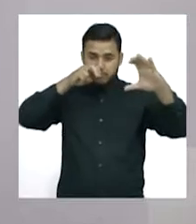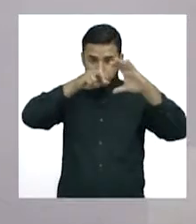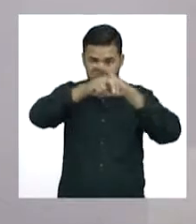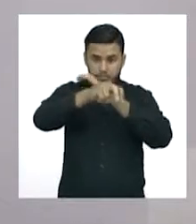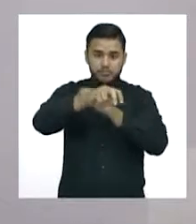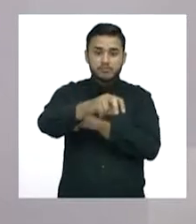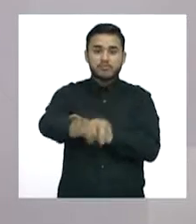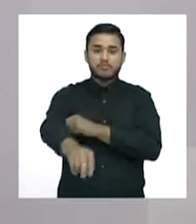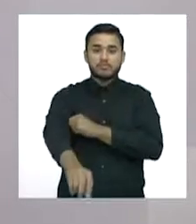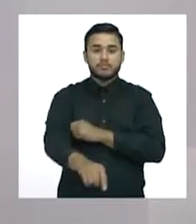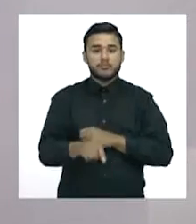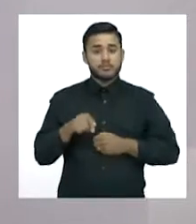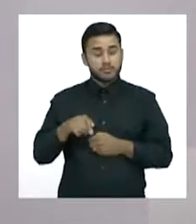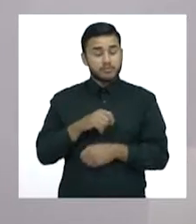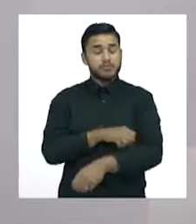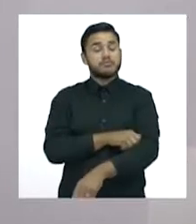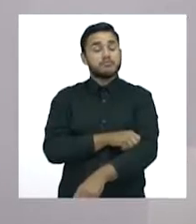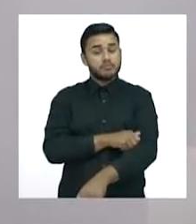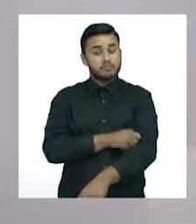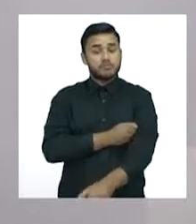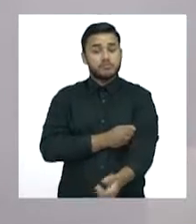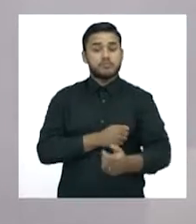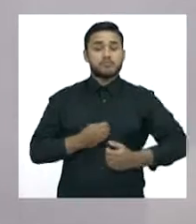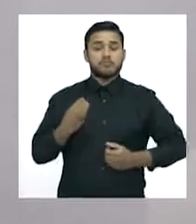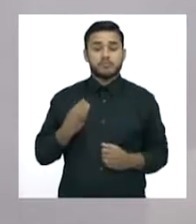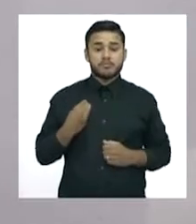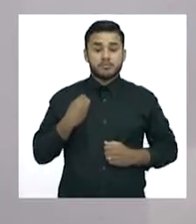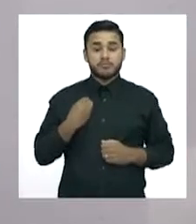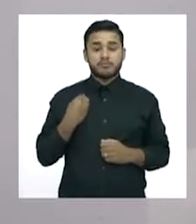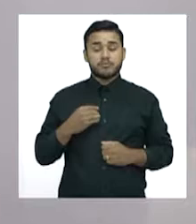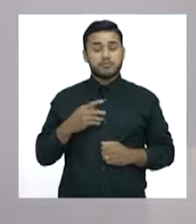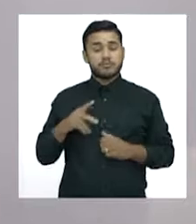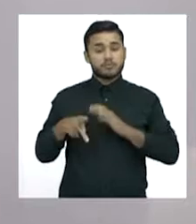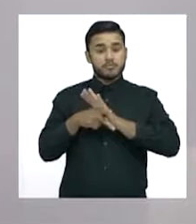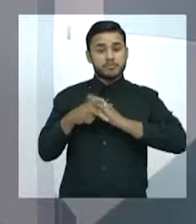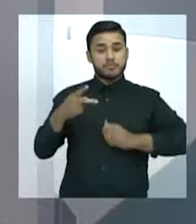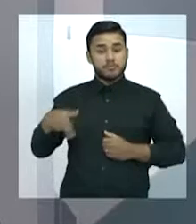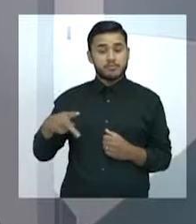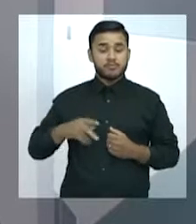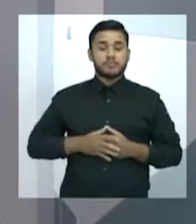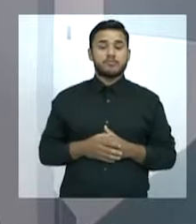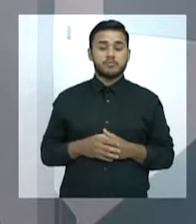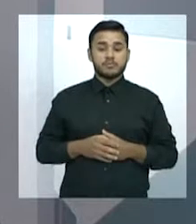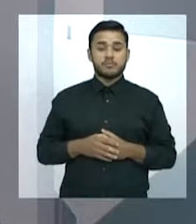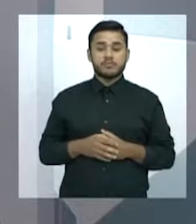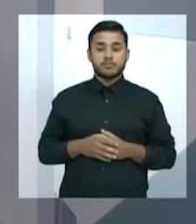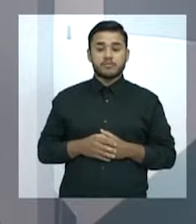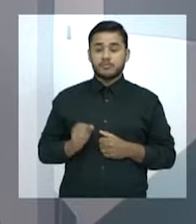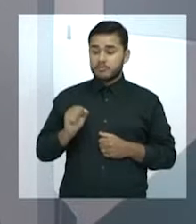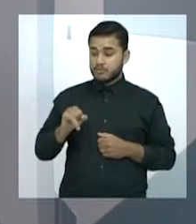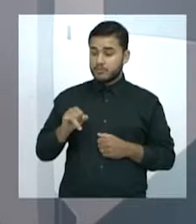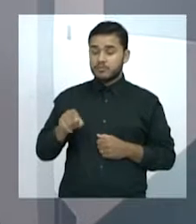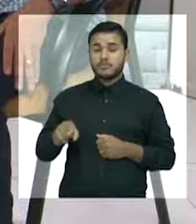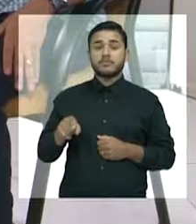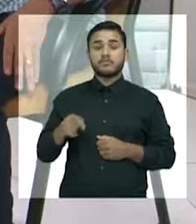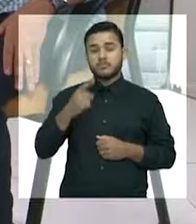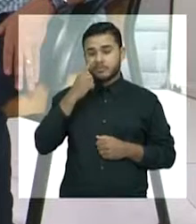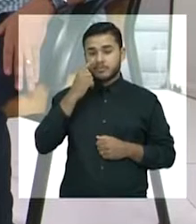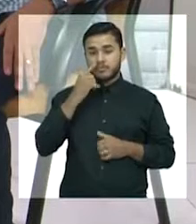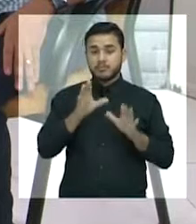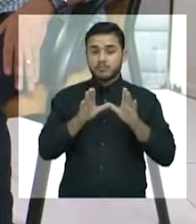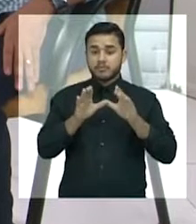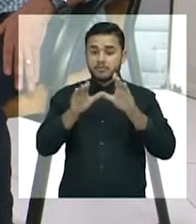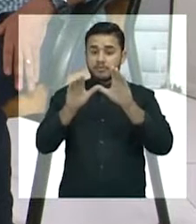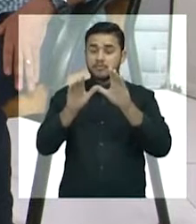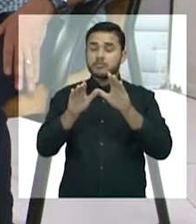fazem um ninho, ali eles realmente fazem a sua morada, e quando eles saem dali é apenas para se alimentar e para beber